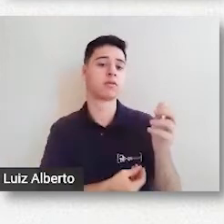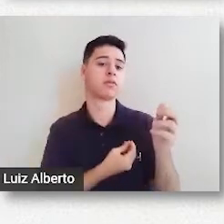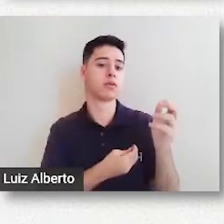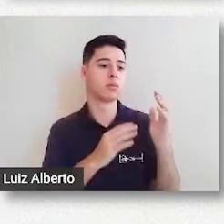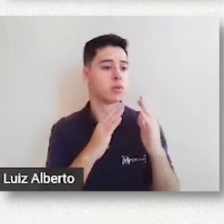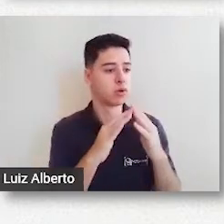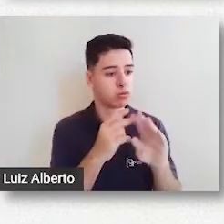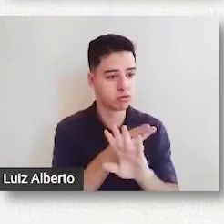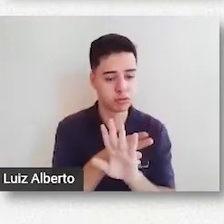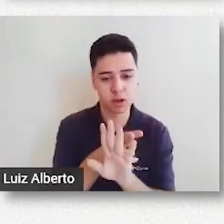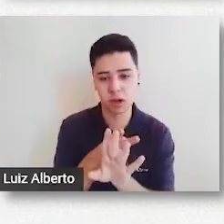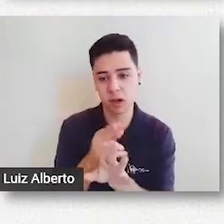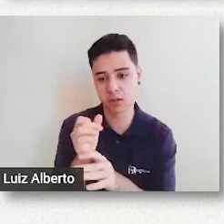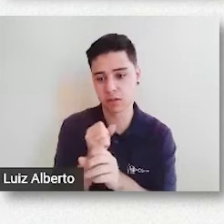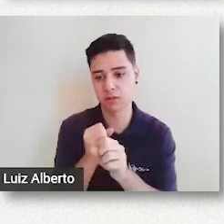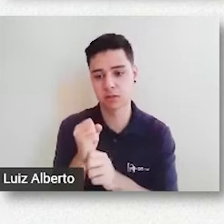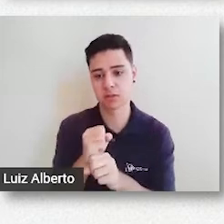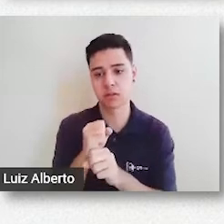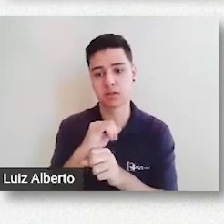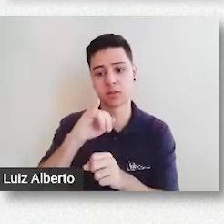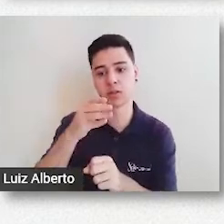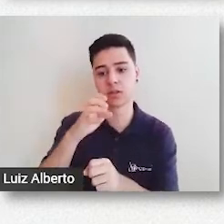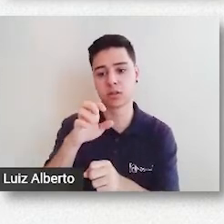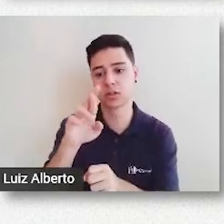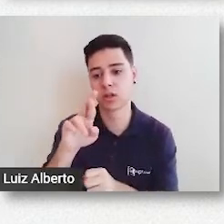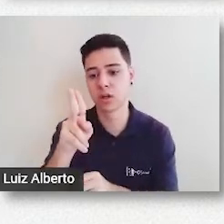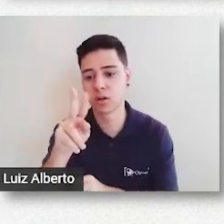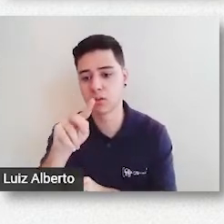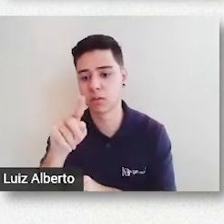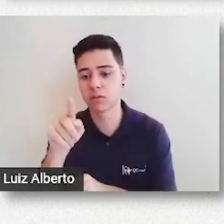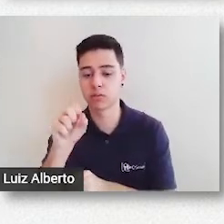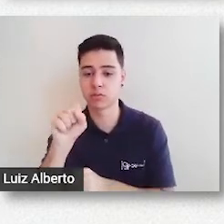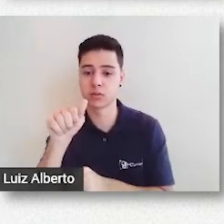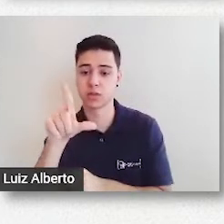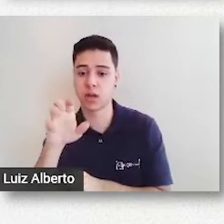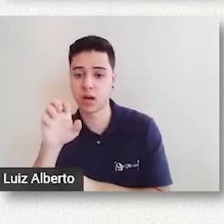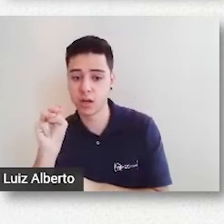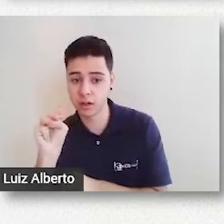Jerusalém. Né? Então, tem algumas divergências nas fontes